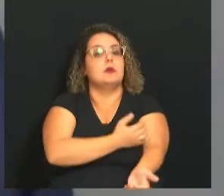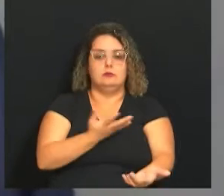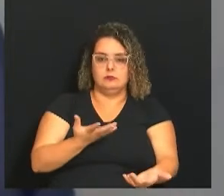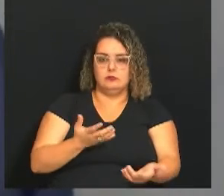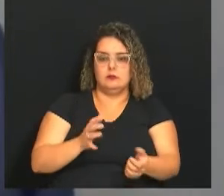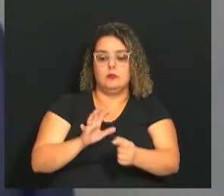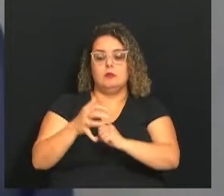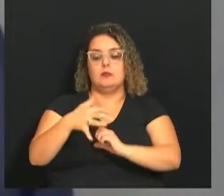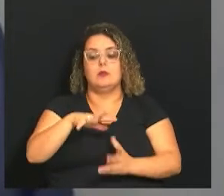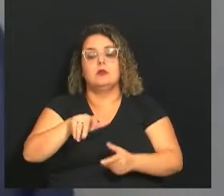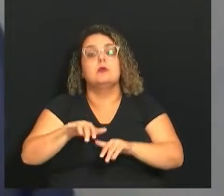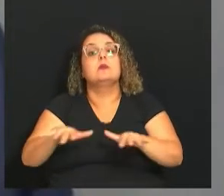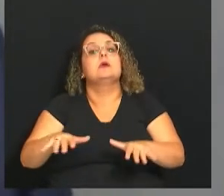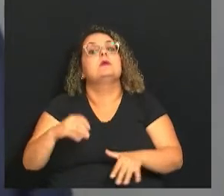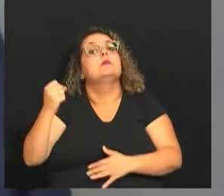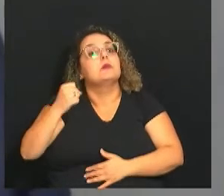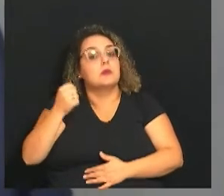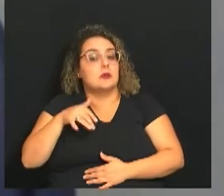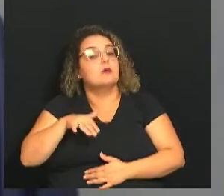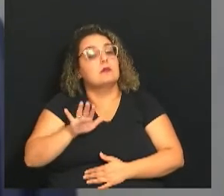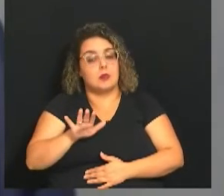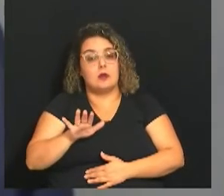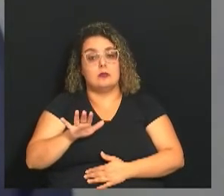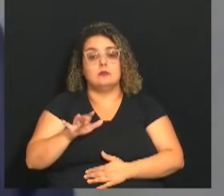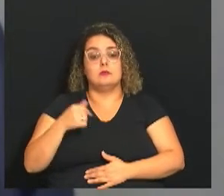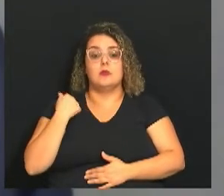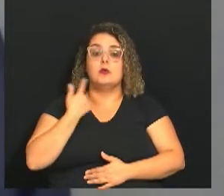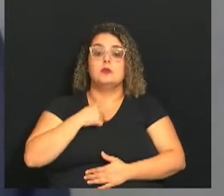muito, e a gente tem verificado